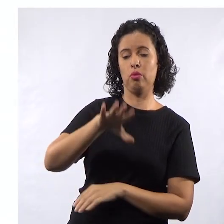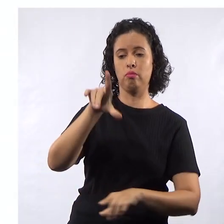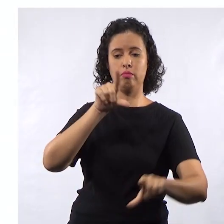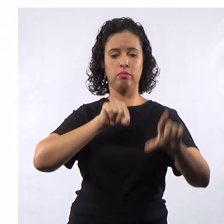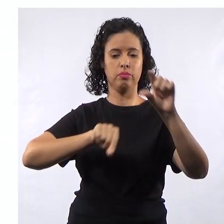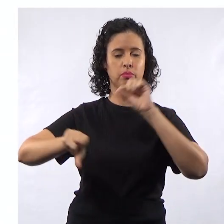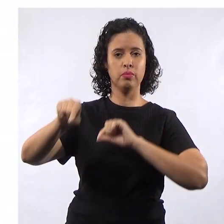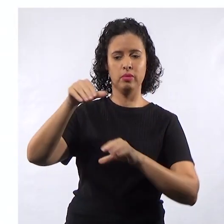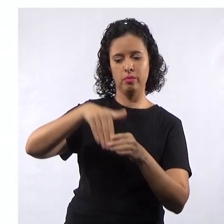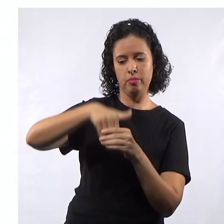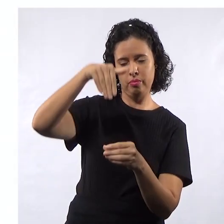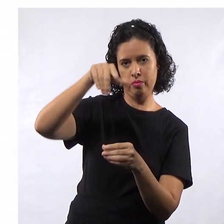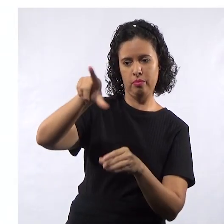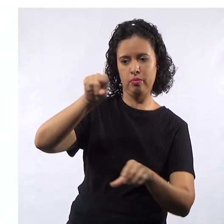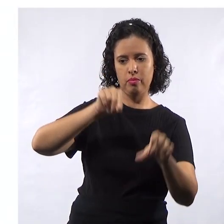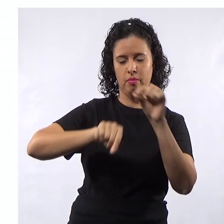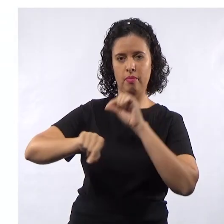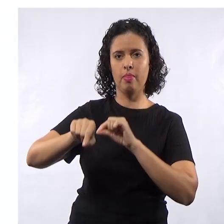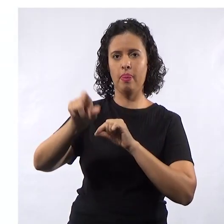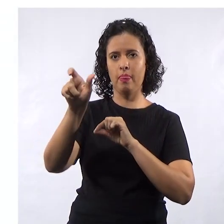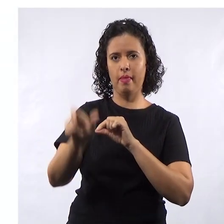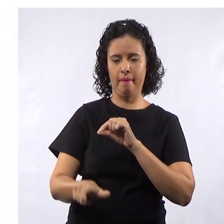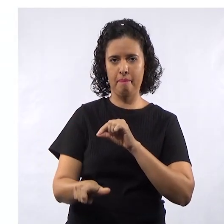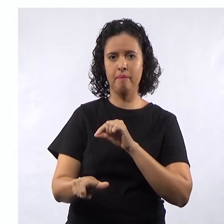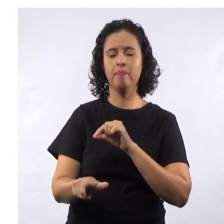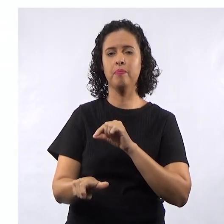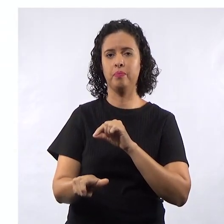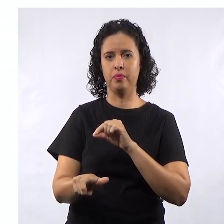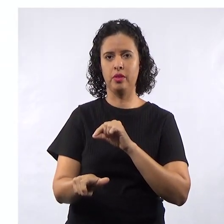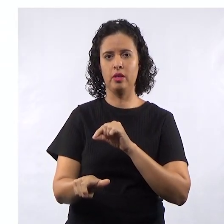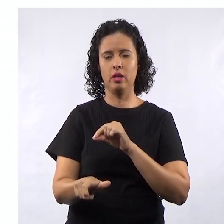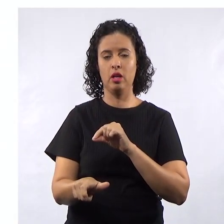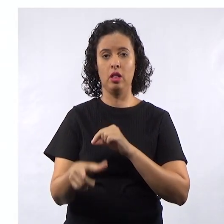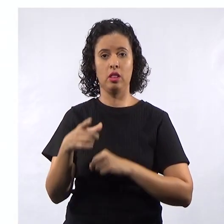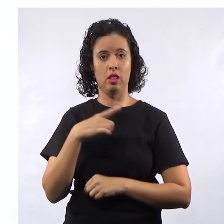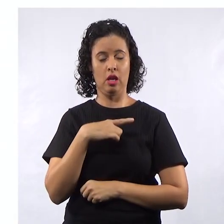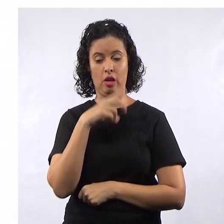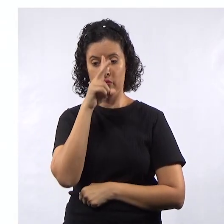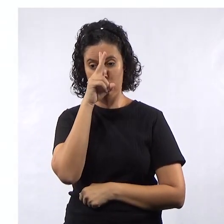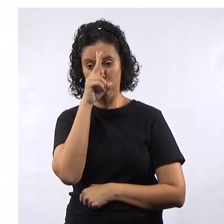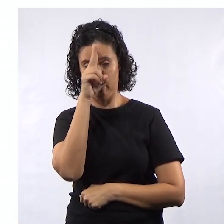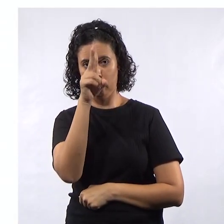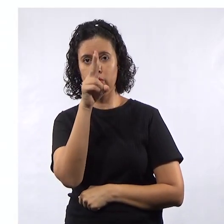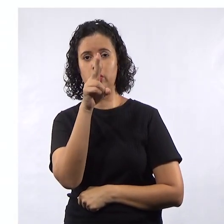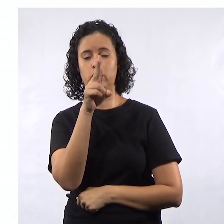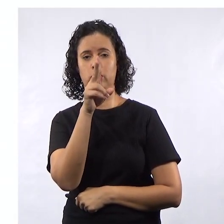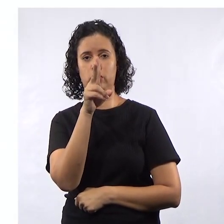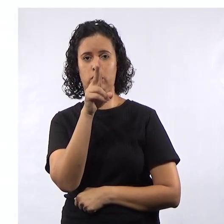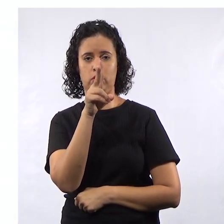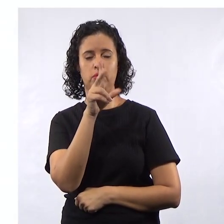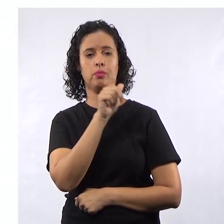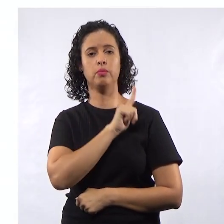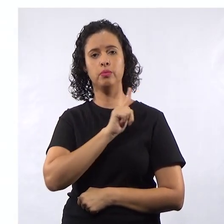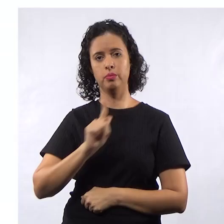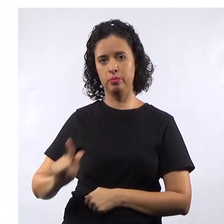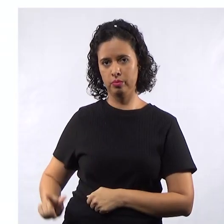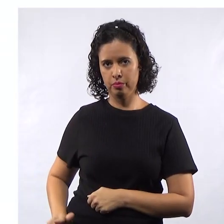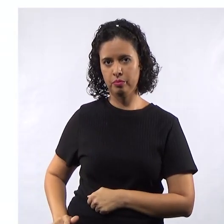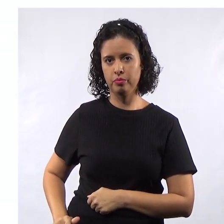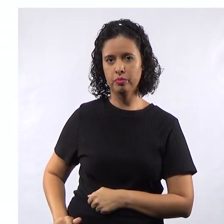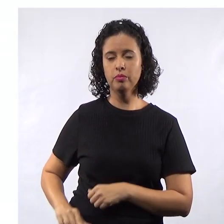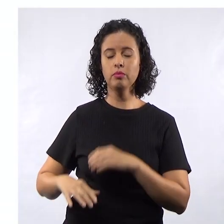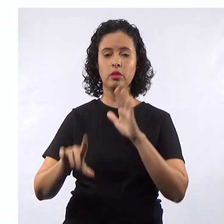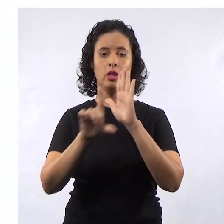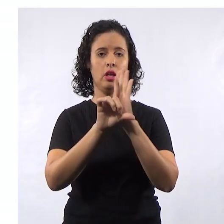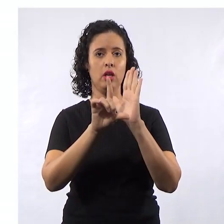reside a supremacia, que nela reside a suprema força do Estado. Então, a lei é a regra geral e